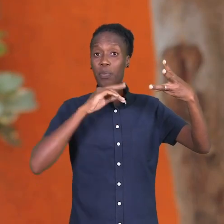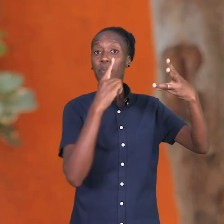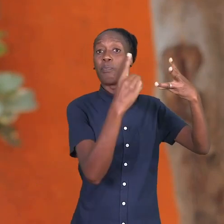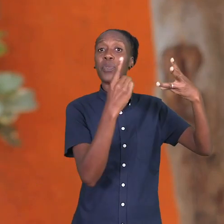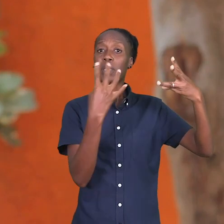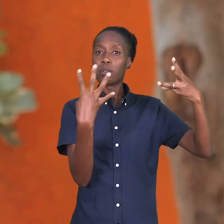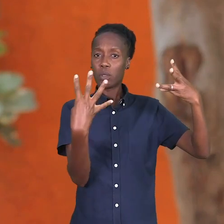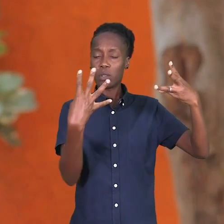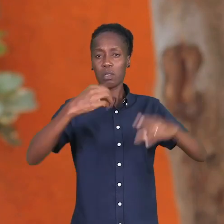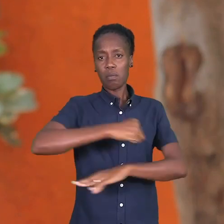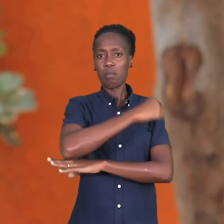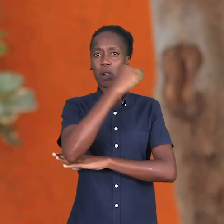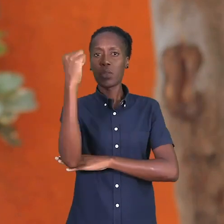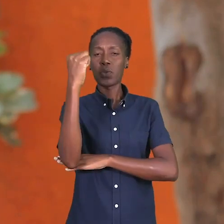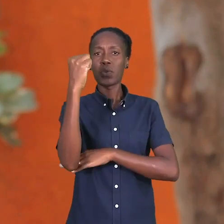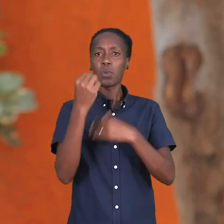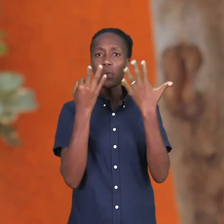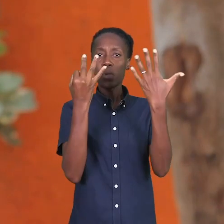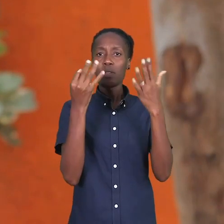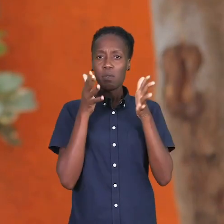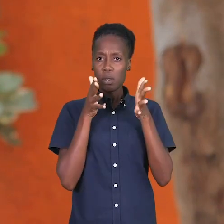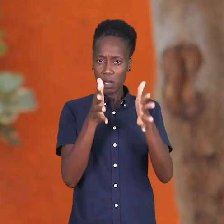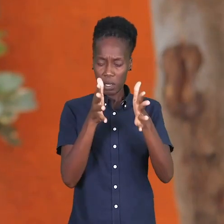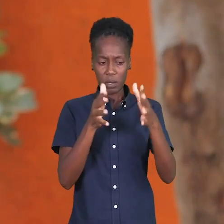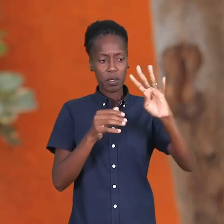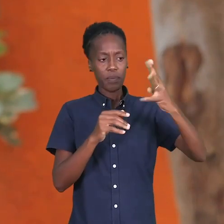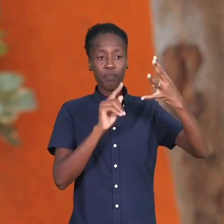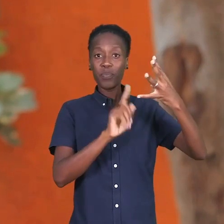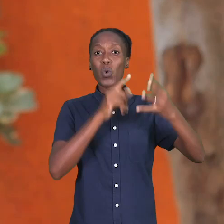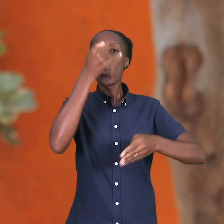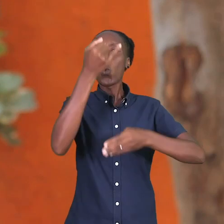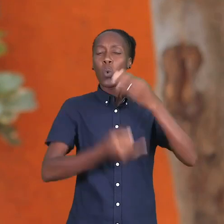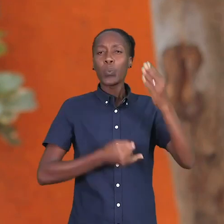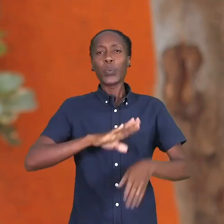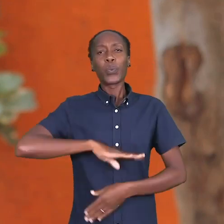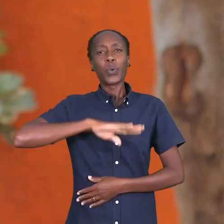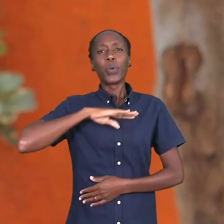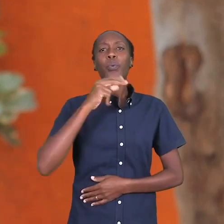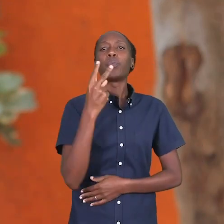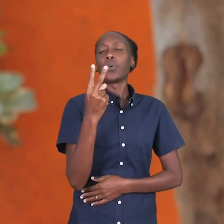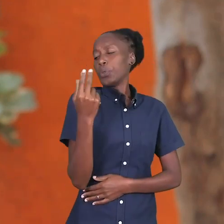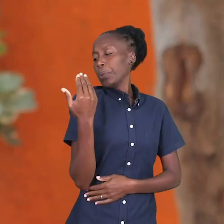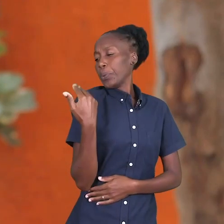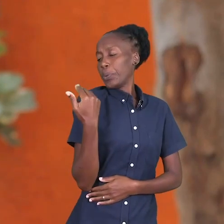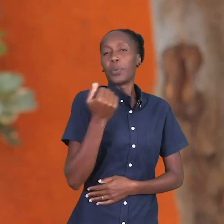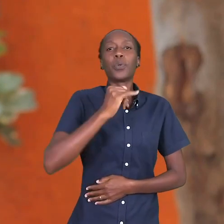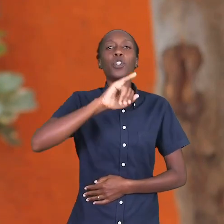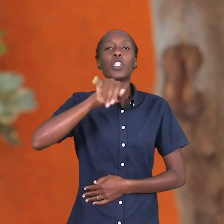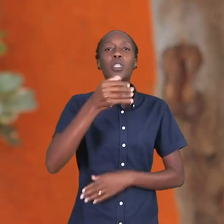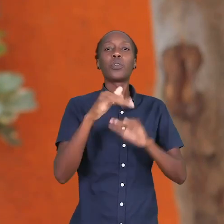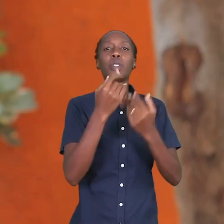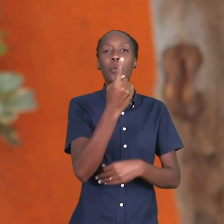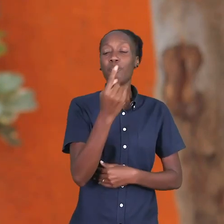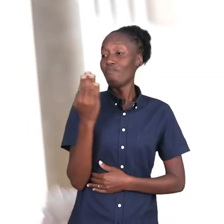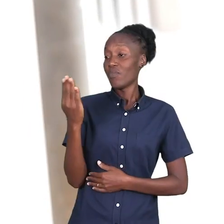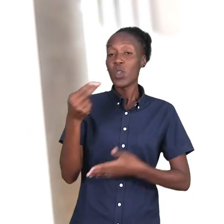este ano completa 14 anos, passou para a oitava. E o último tem 2 anos, completou 2 anos, agora janeiro,